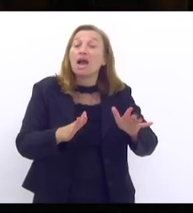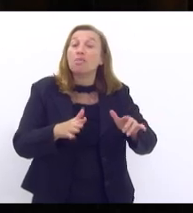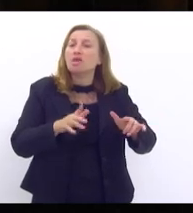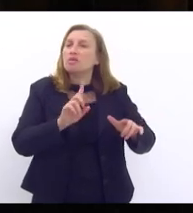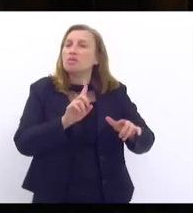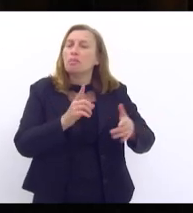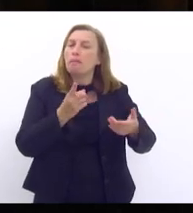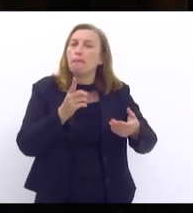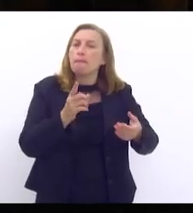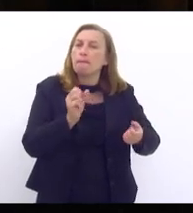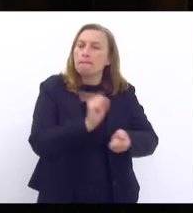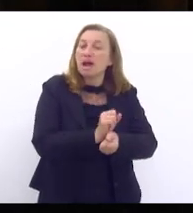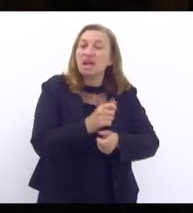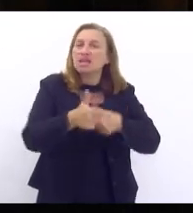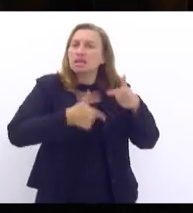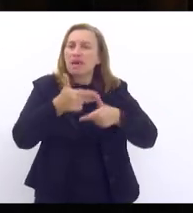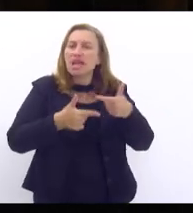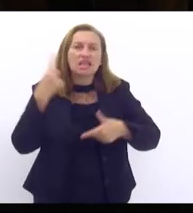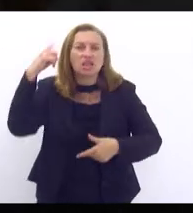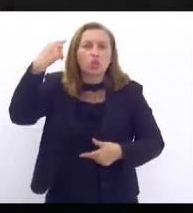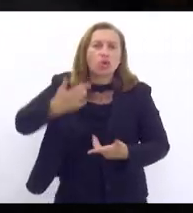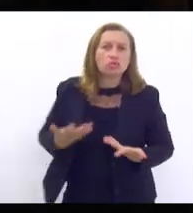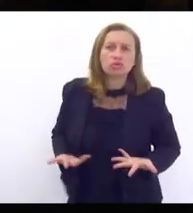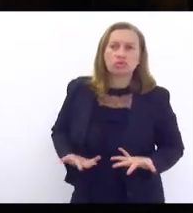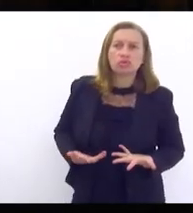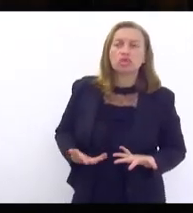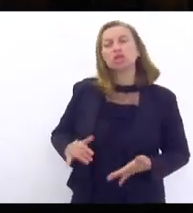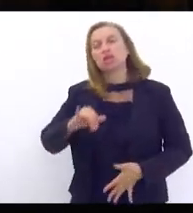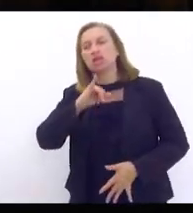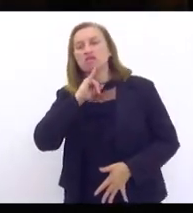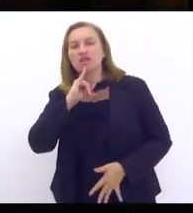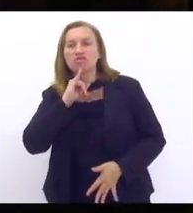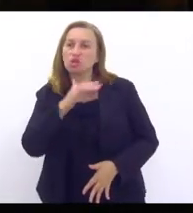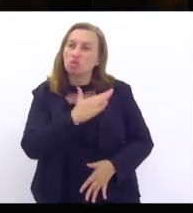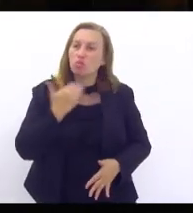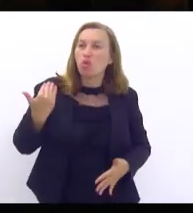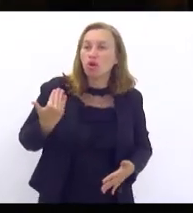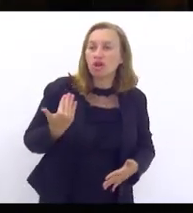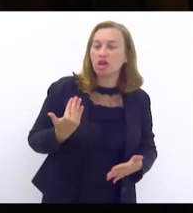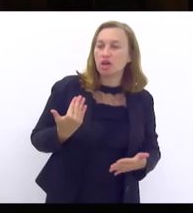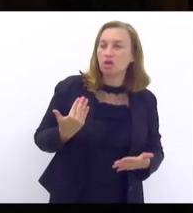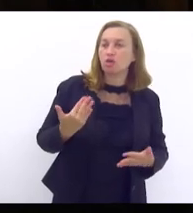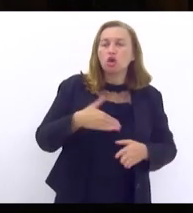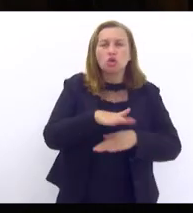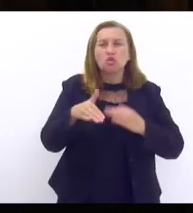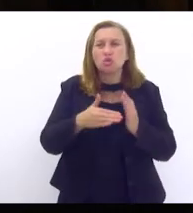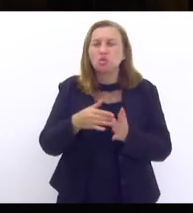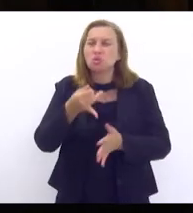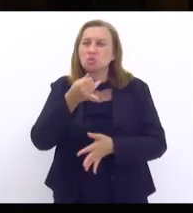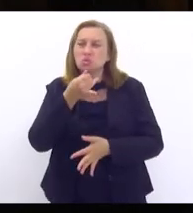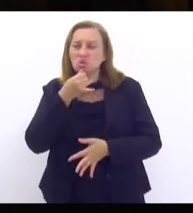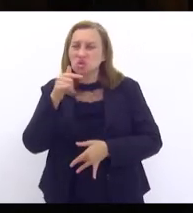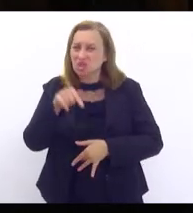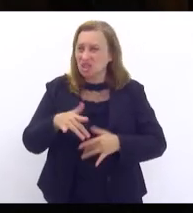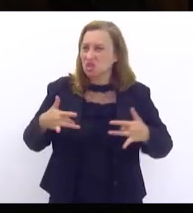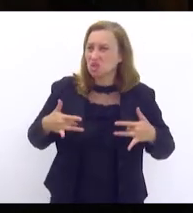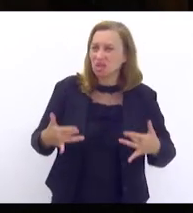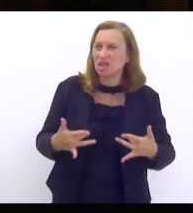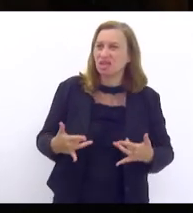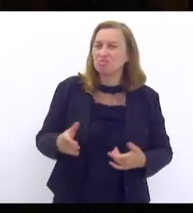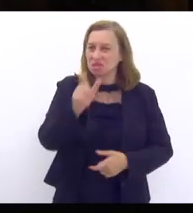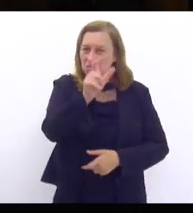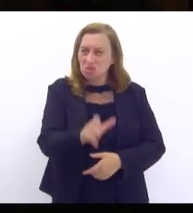Morreu, infelizmente, teve uma vítima, todo o meu pesar, todo o nosso pesar aqui, por essa